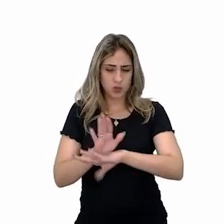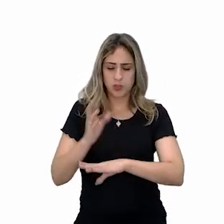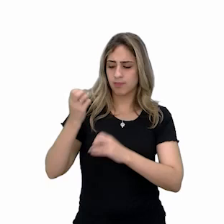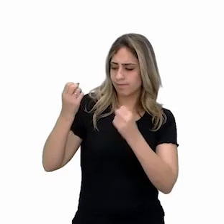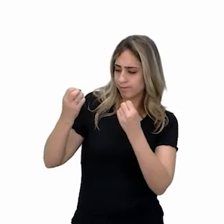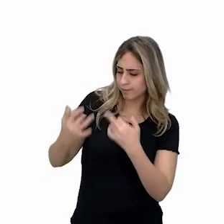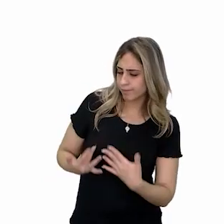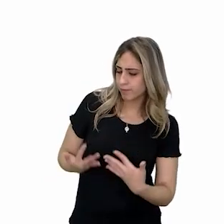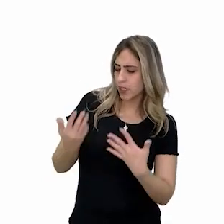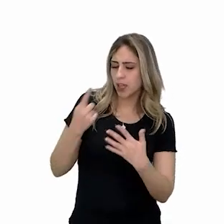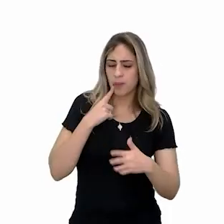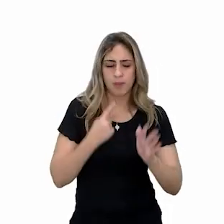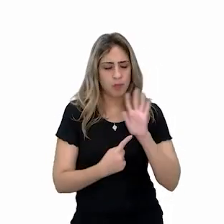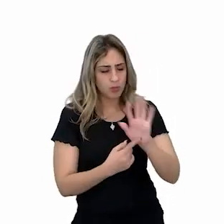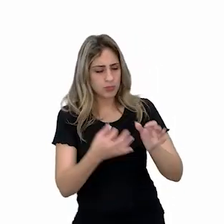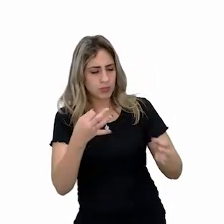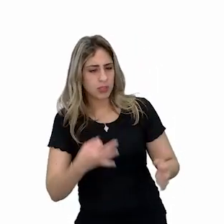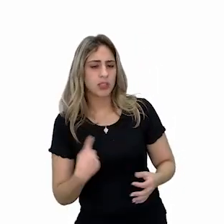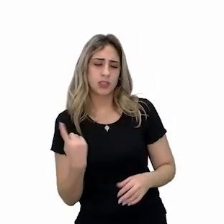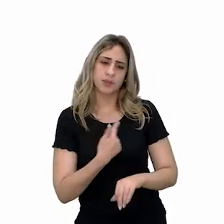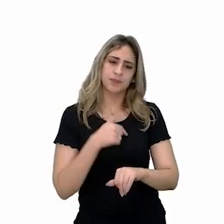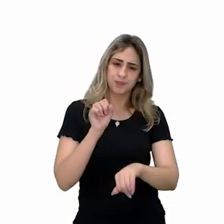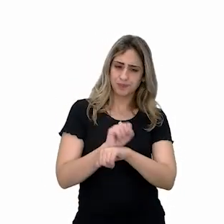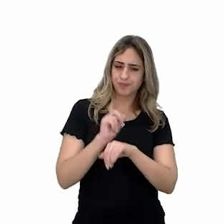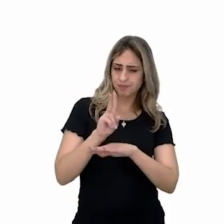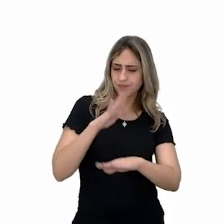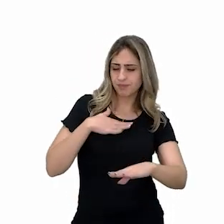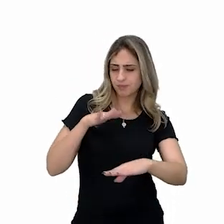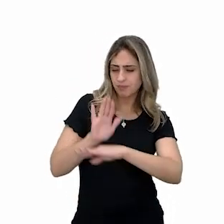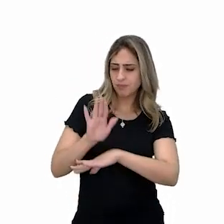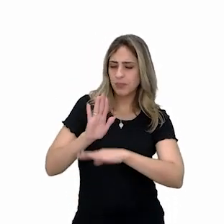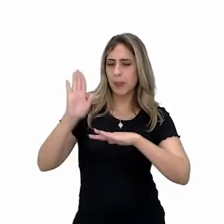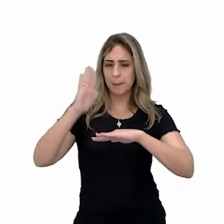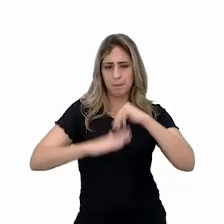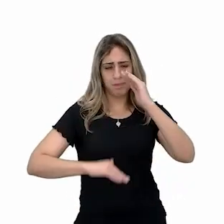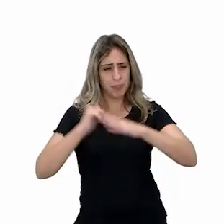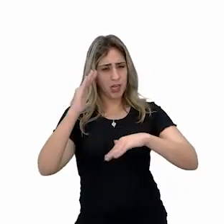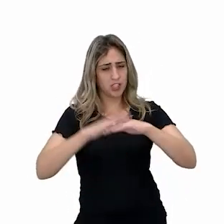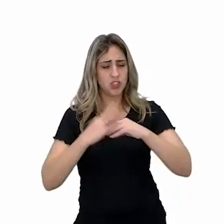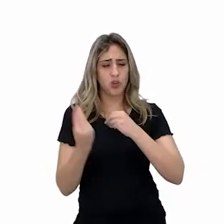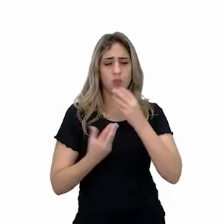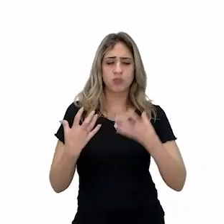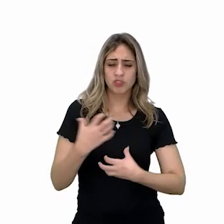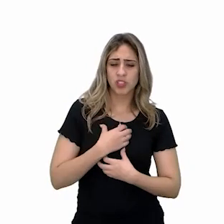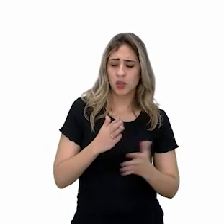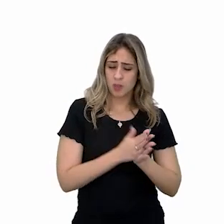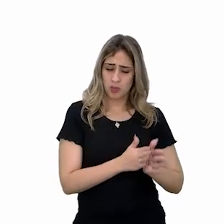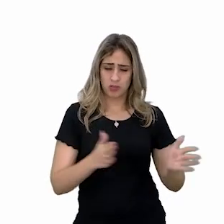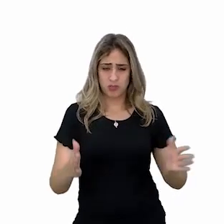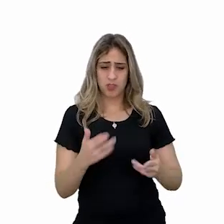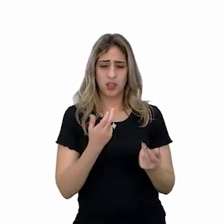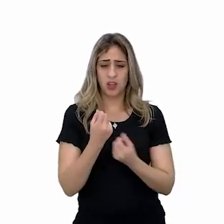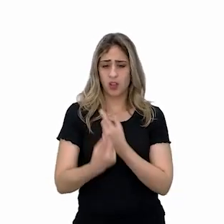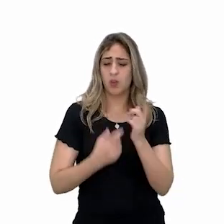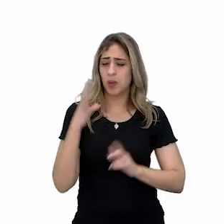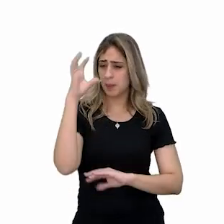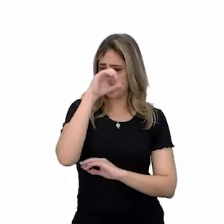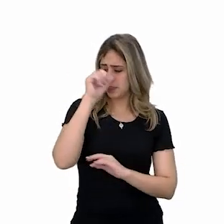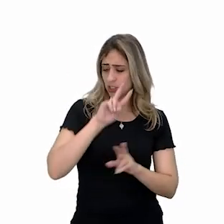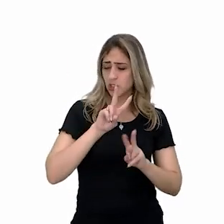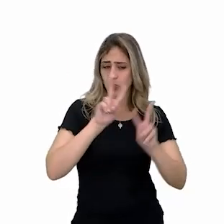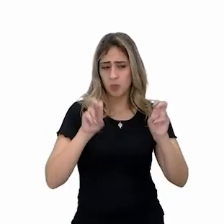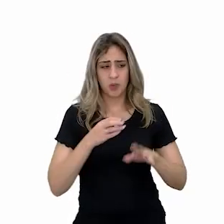será um mediador, e a gente espera que possa contribuir na prática com atitudes e procedimentos, alguma aprendizagem sobre